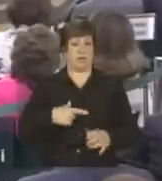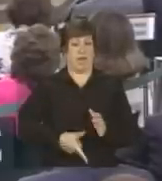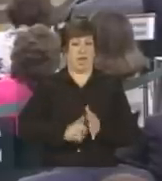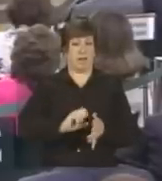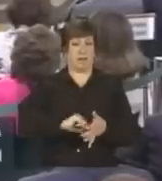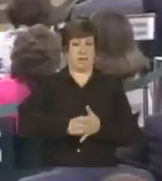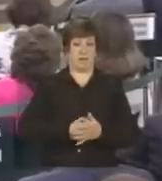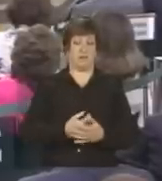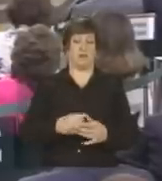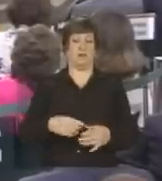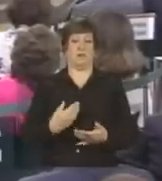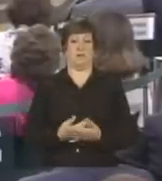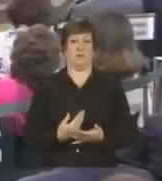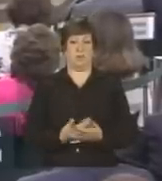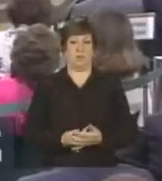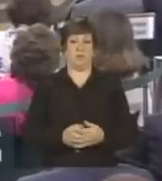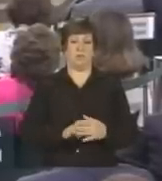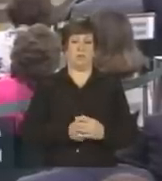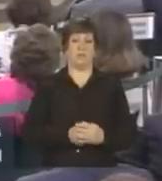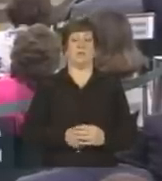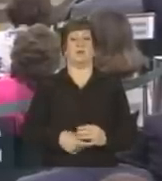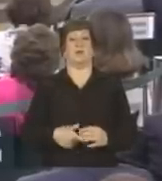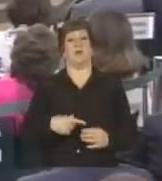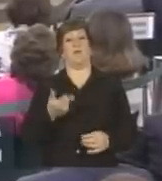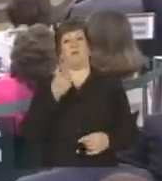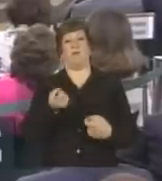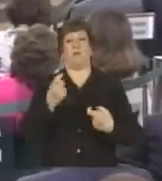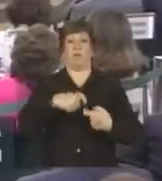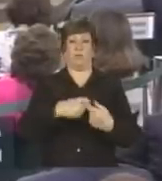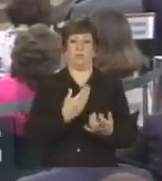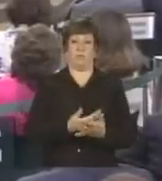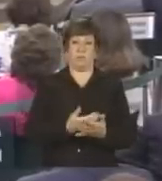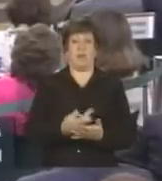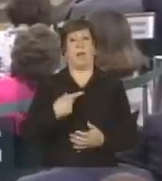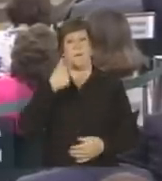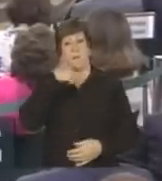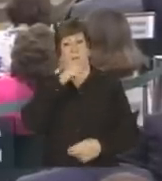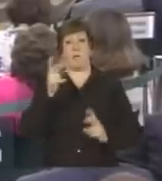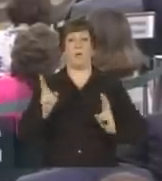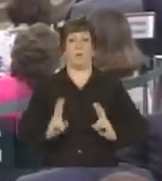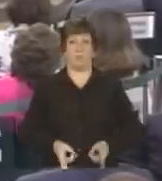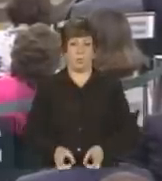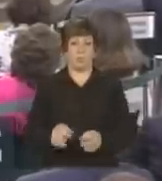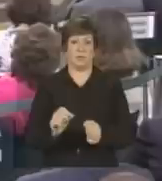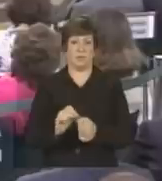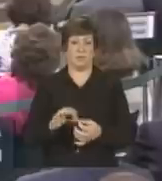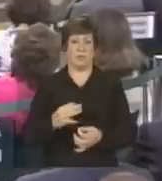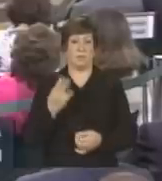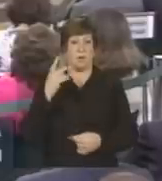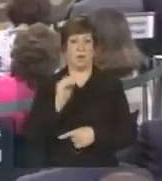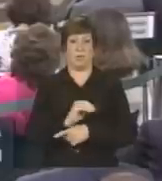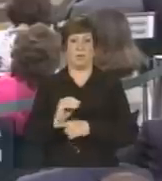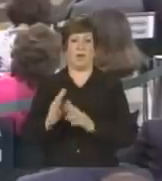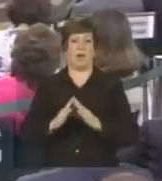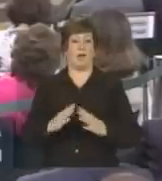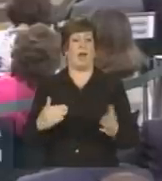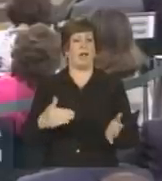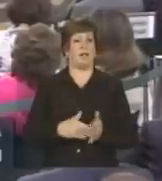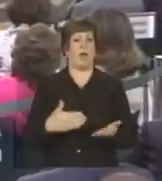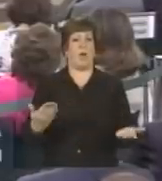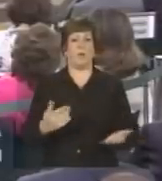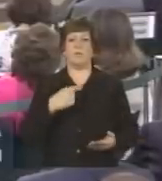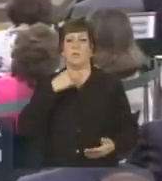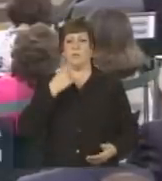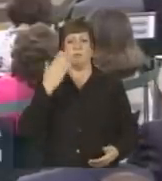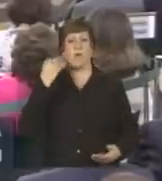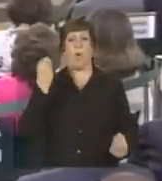anteriormente. E minha mãe passou a costurar sob encomenda para manter a casa. Até hoje eu não sei como ela conseguia trabalhar até a